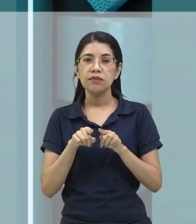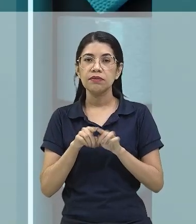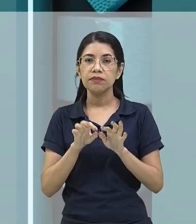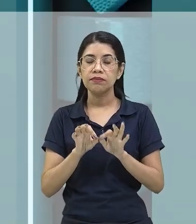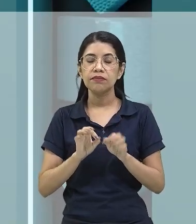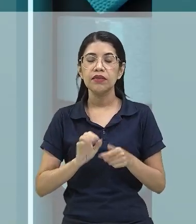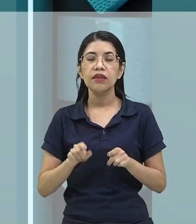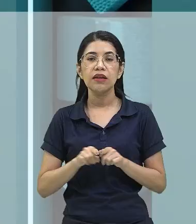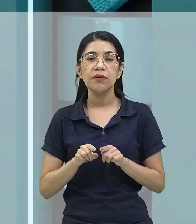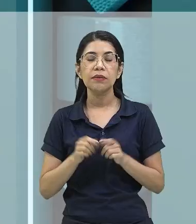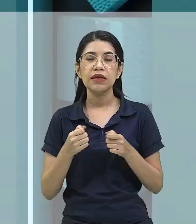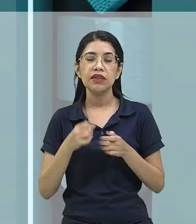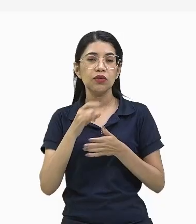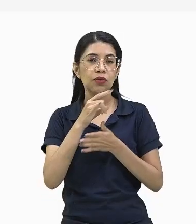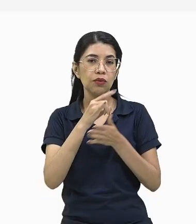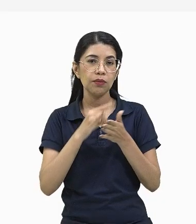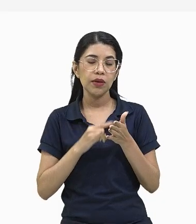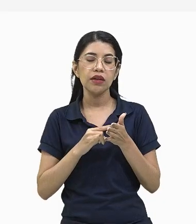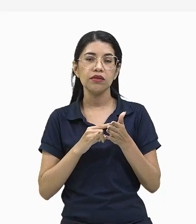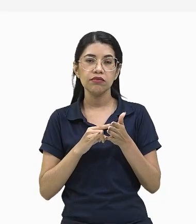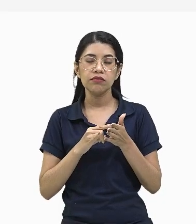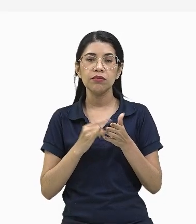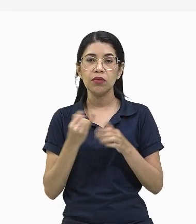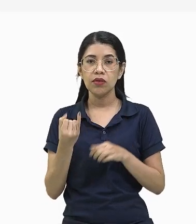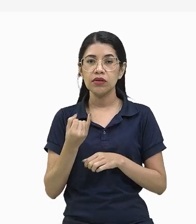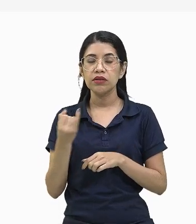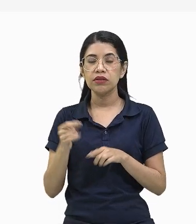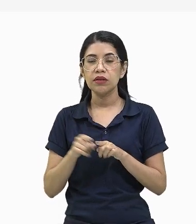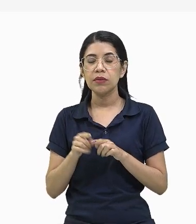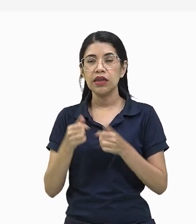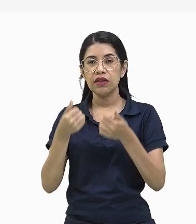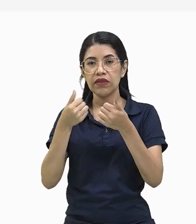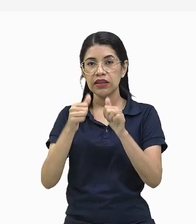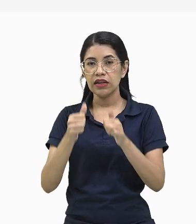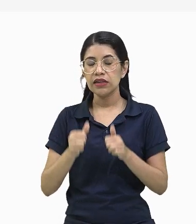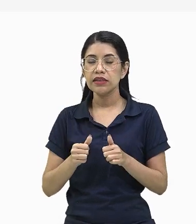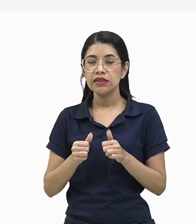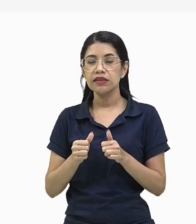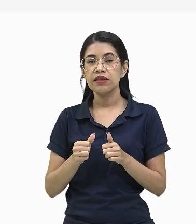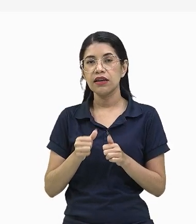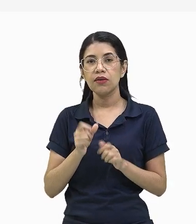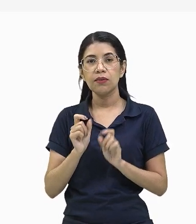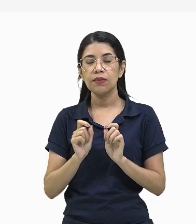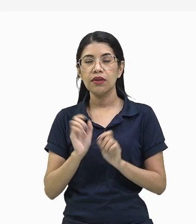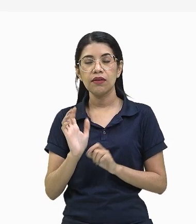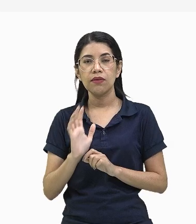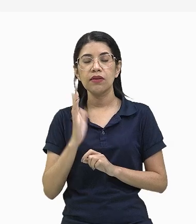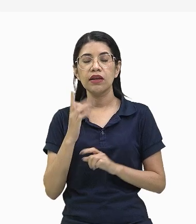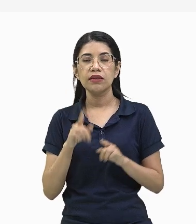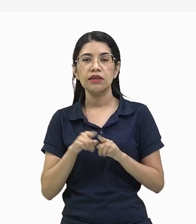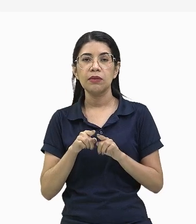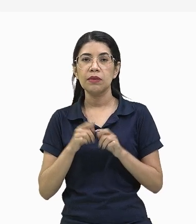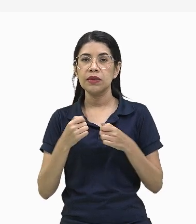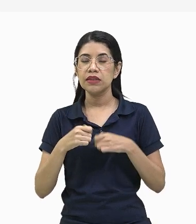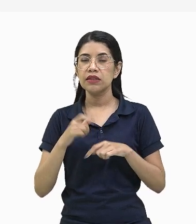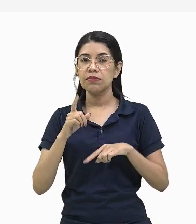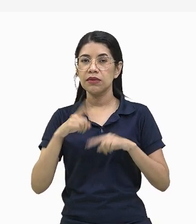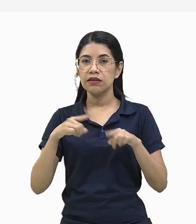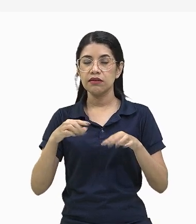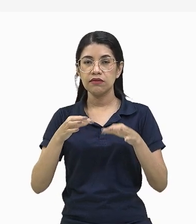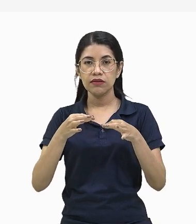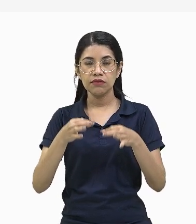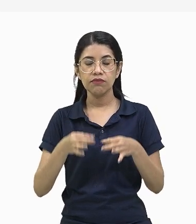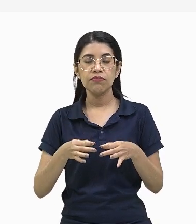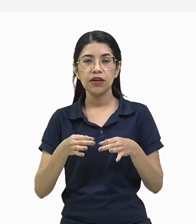análise documental também, importantíssimo, porque no momento que ele vai analisar um documento, ele precisa ter um instrumento